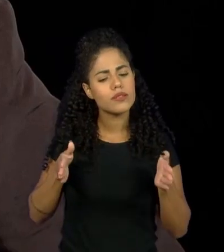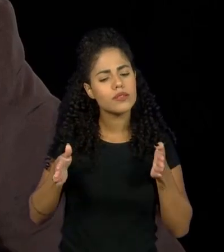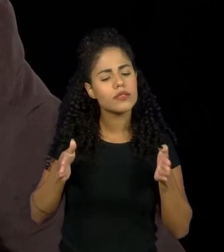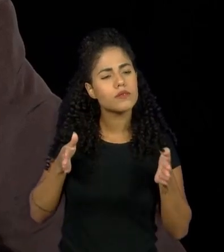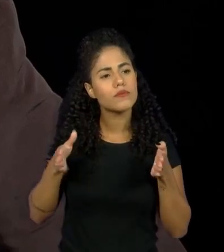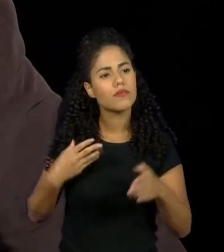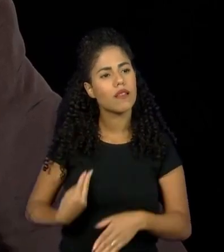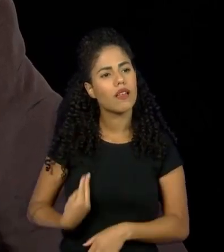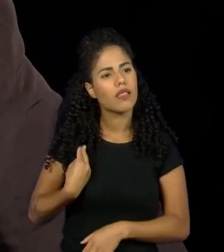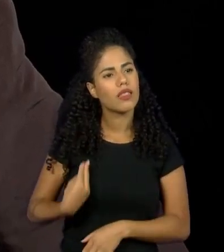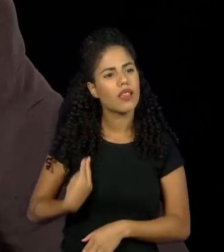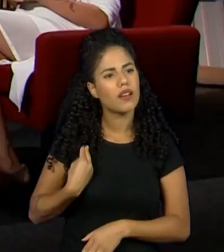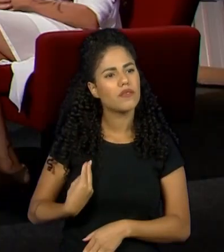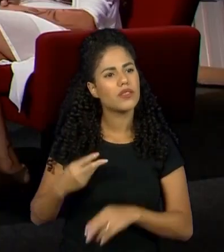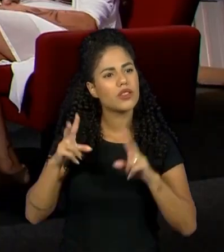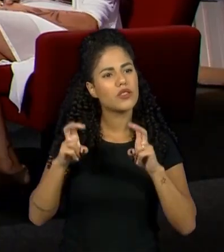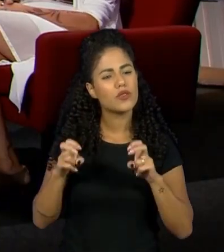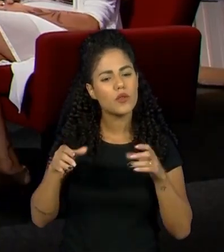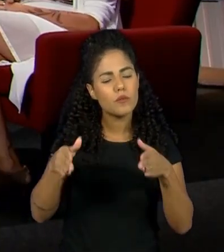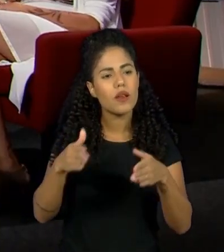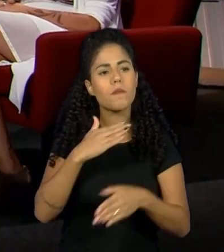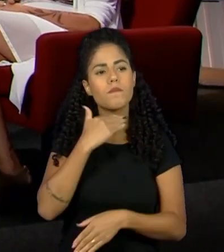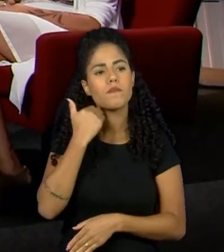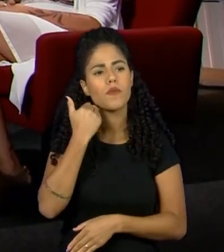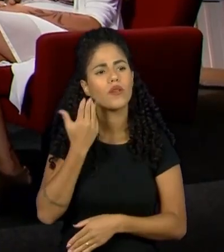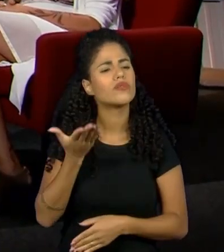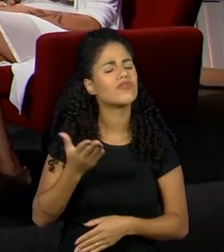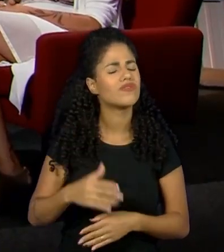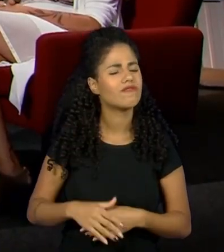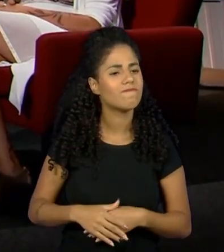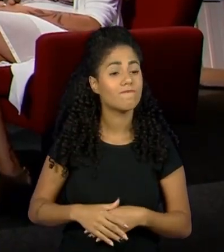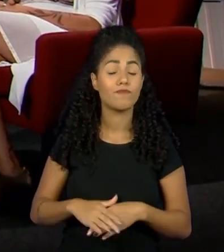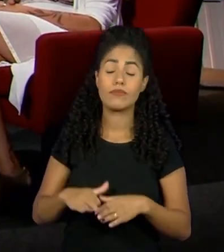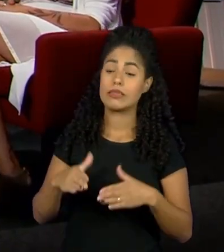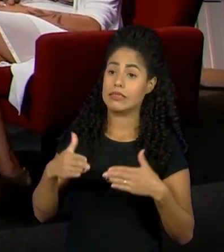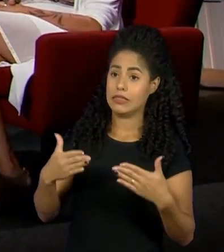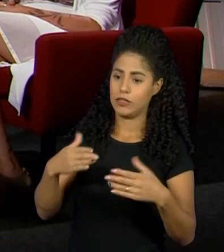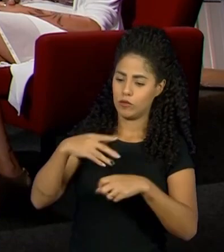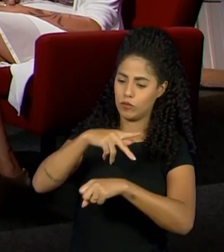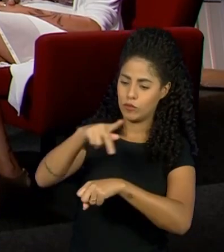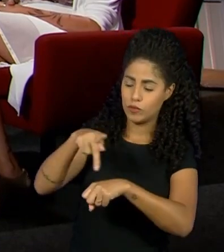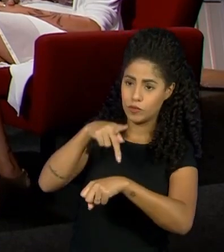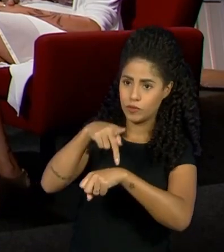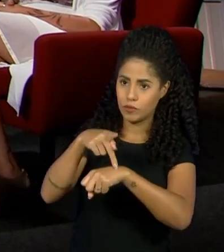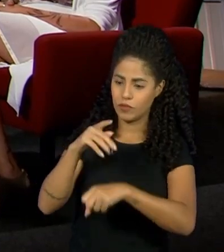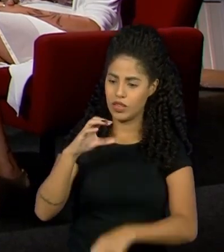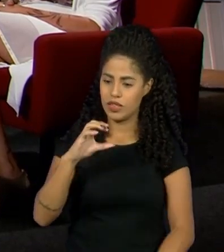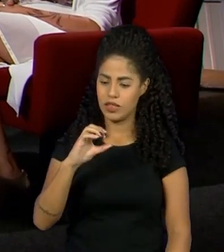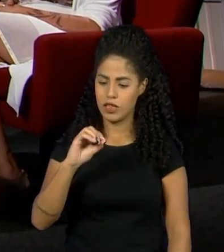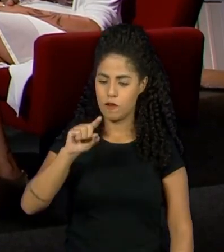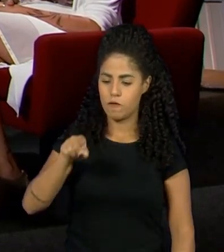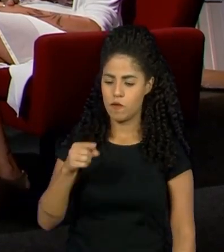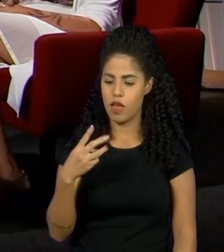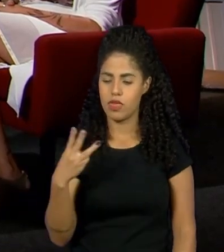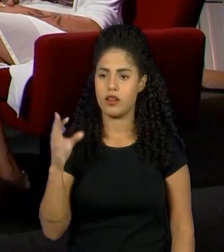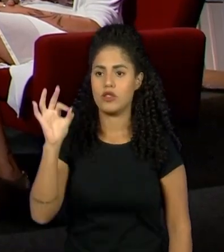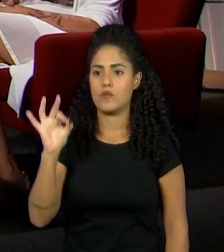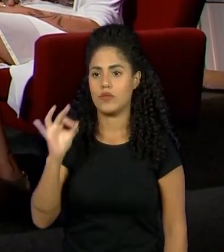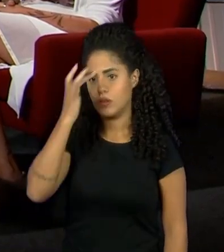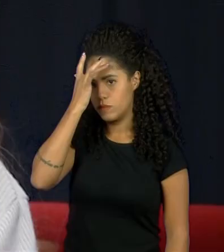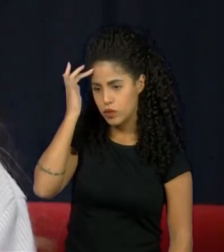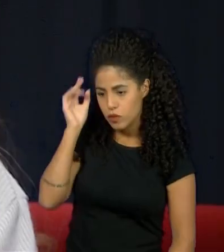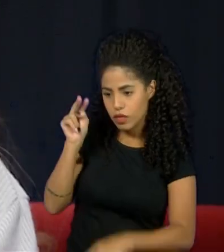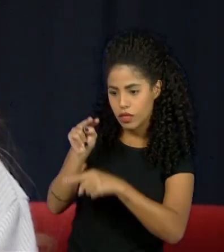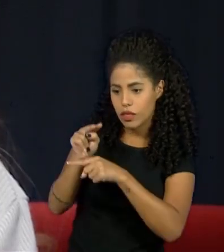da vida que é a morte Olha a gente vive num país que 03% dos brasileiros que precisam de cuidados